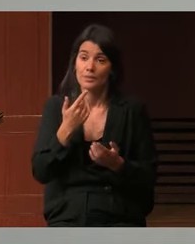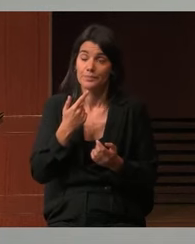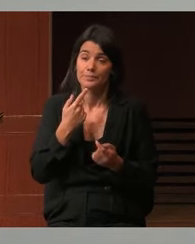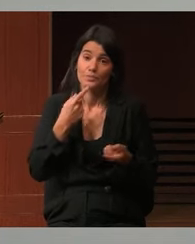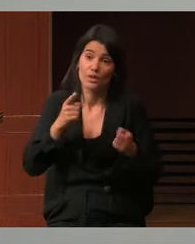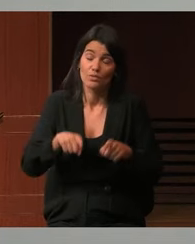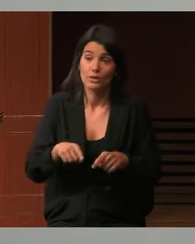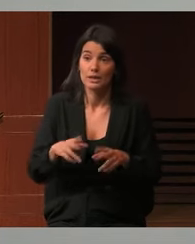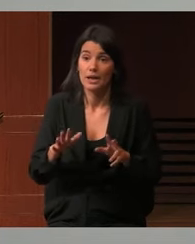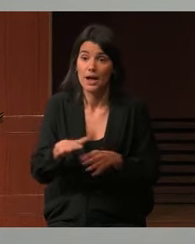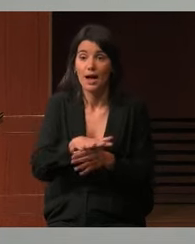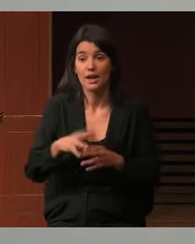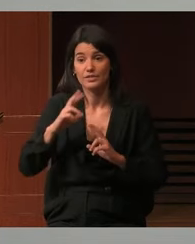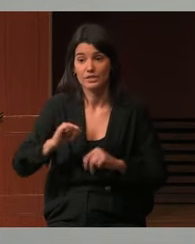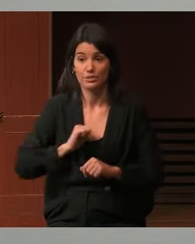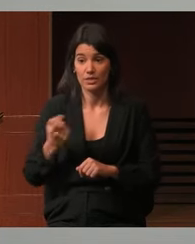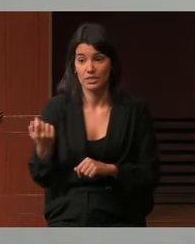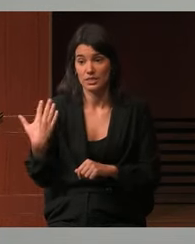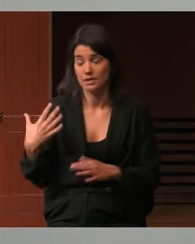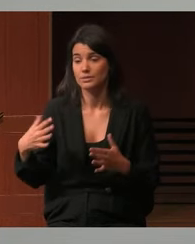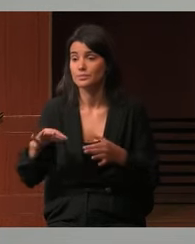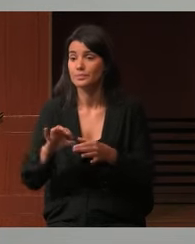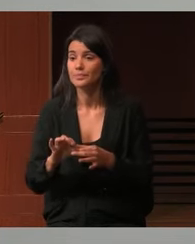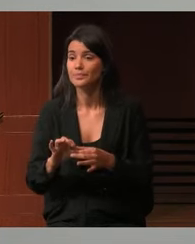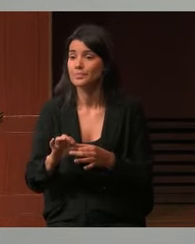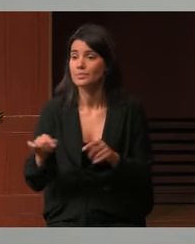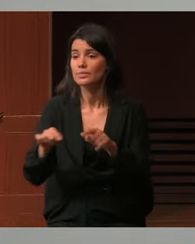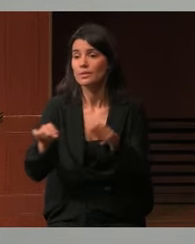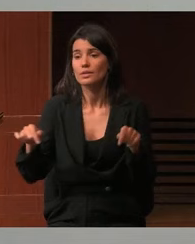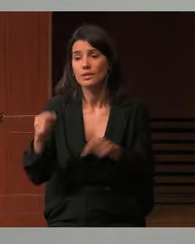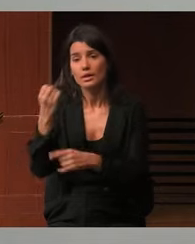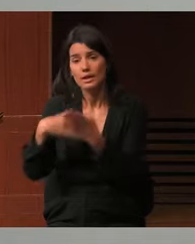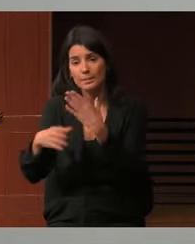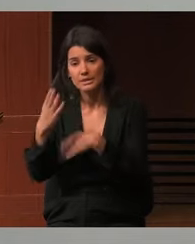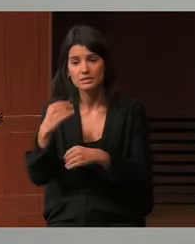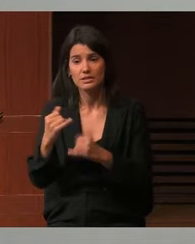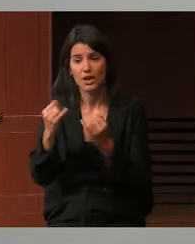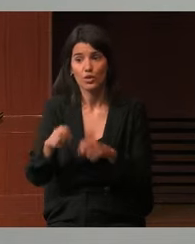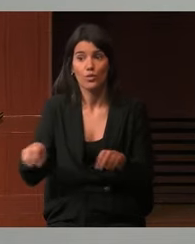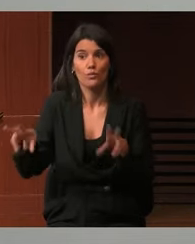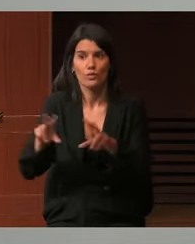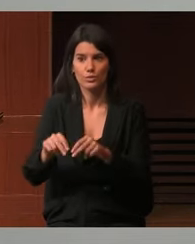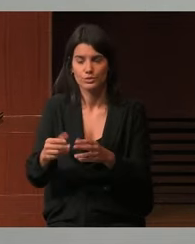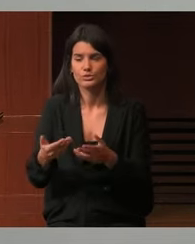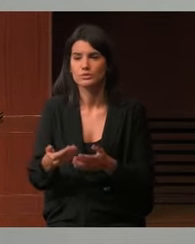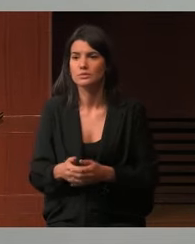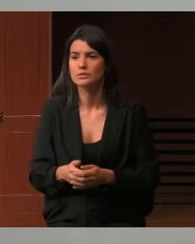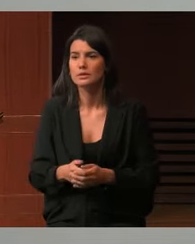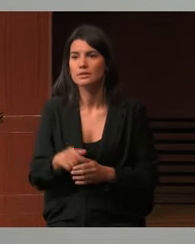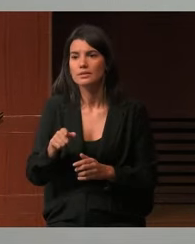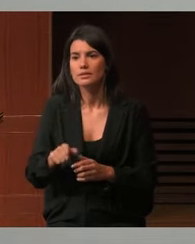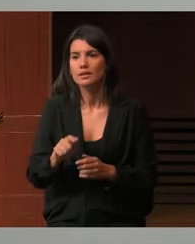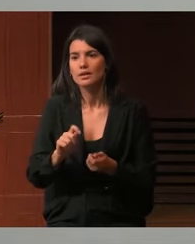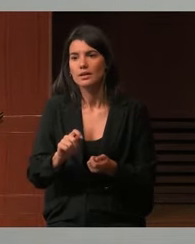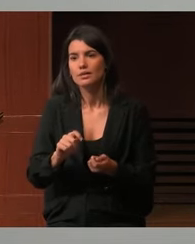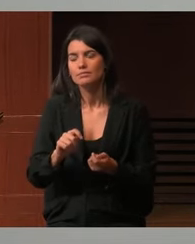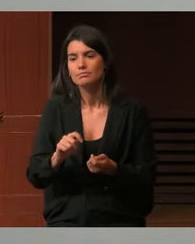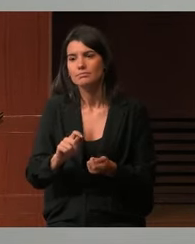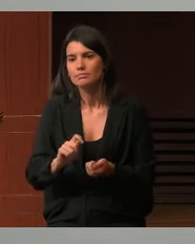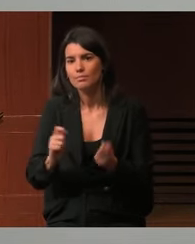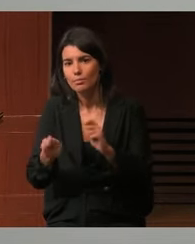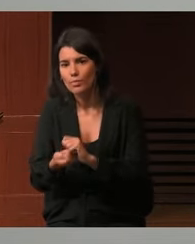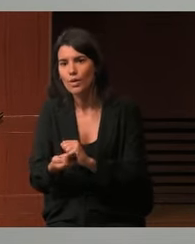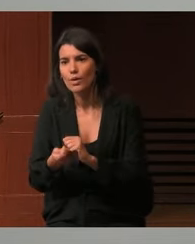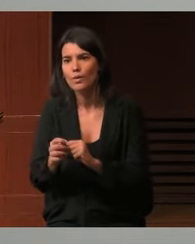área de investigação mais recente, ligada aos espaços de aprendizagem inovadores, e que materializam-se muito nesta ideia de